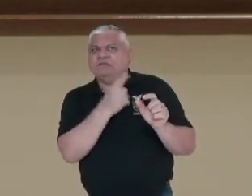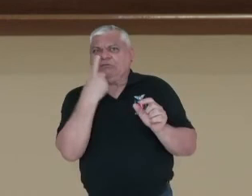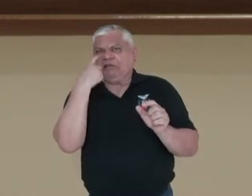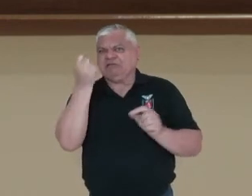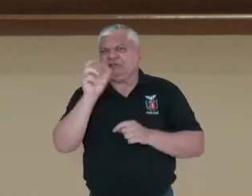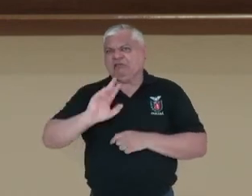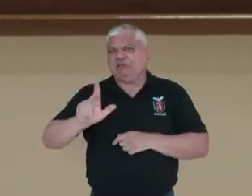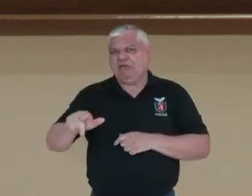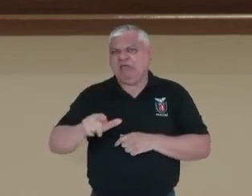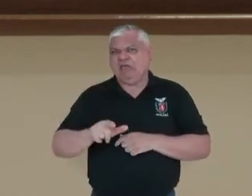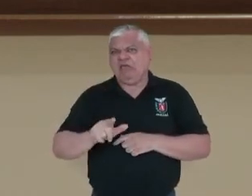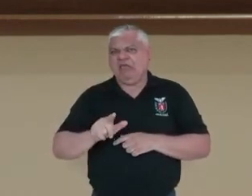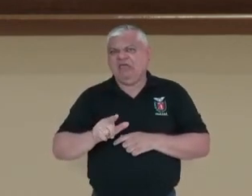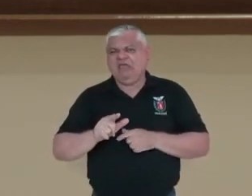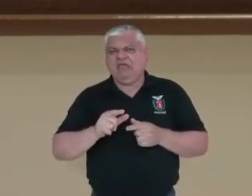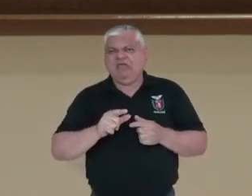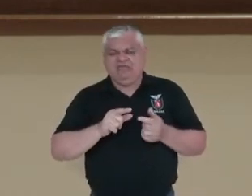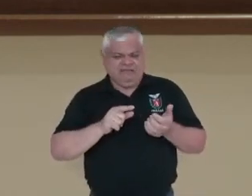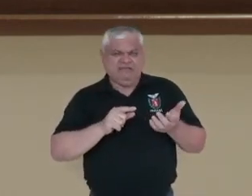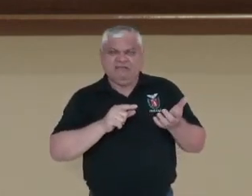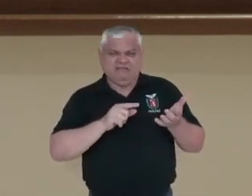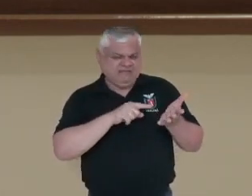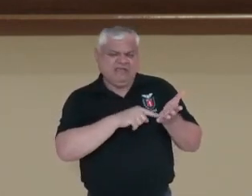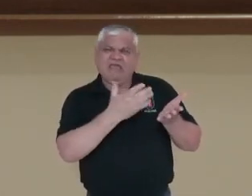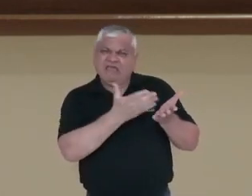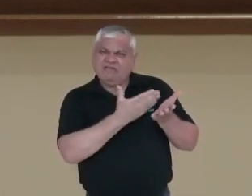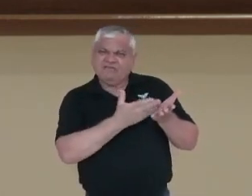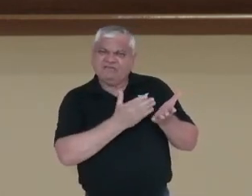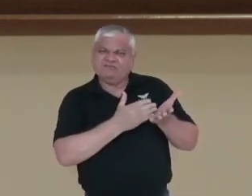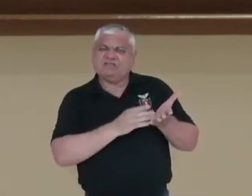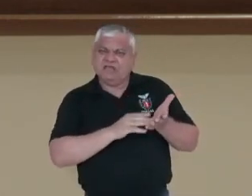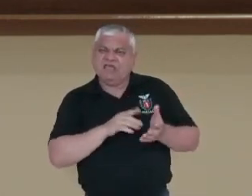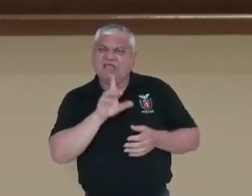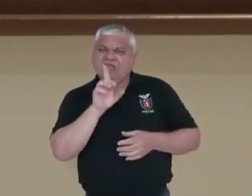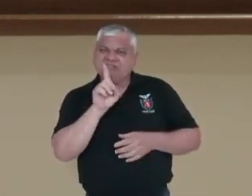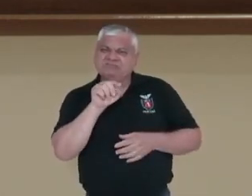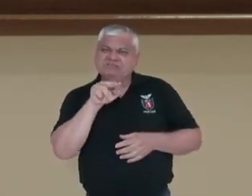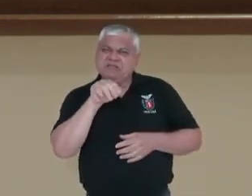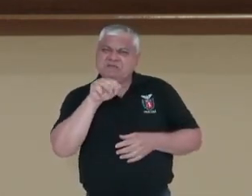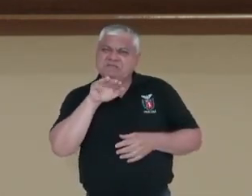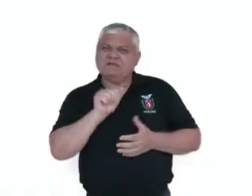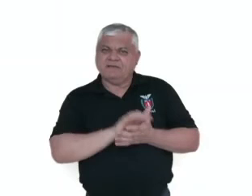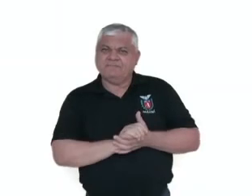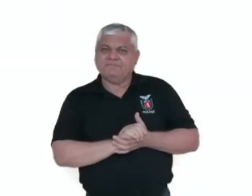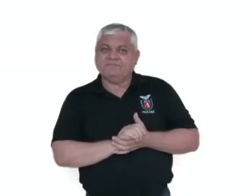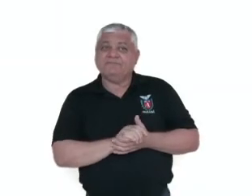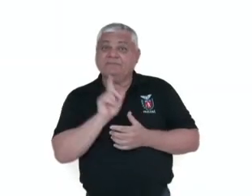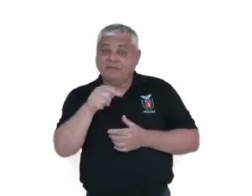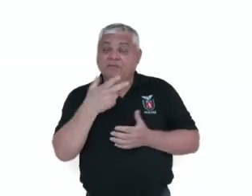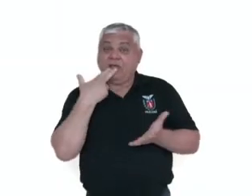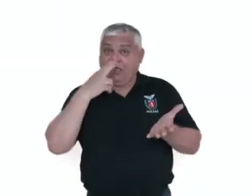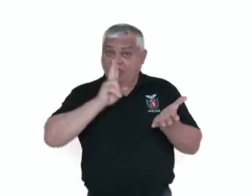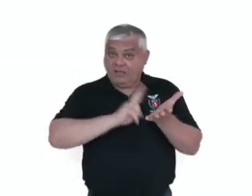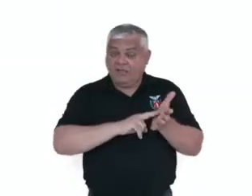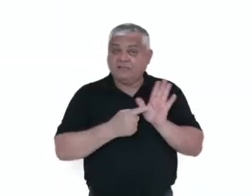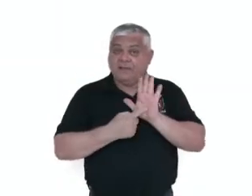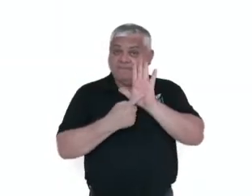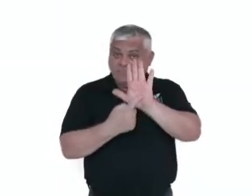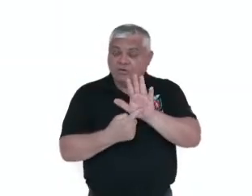revista dinâmica. Observem lá, então, o que nós temos, qual que é a resposta, né? Então, a carta leitora apresenta uma